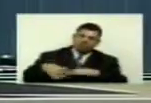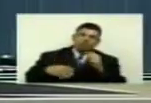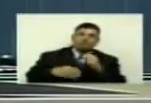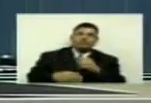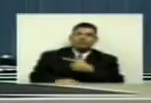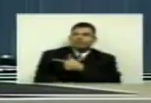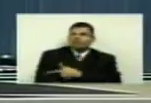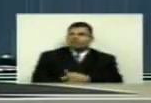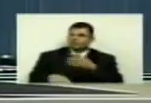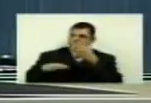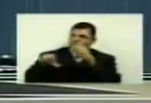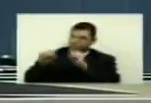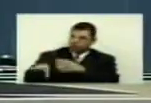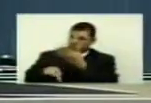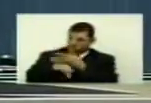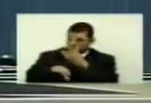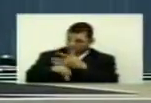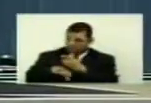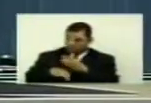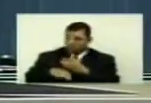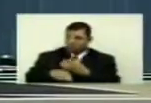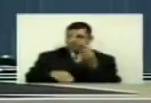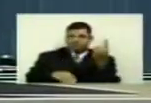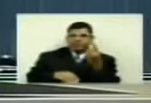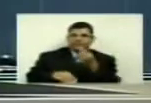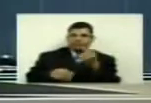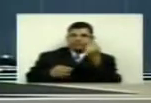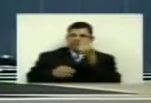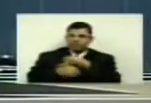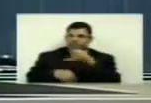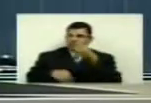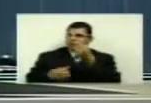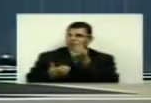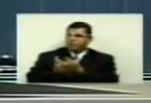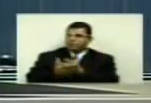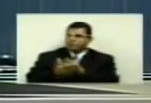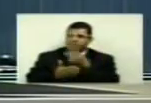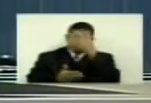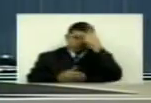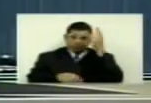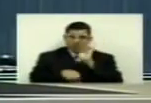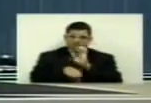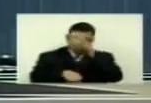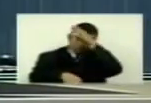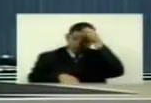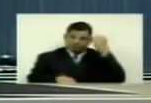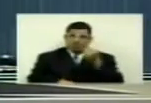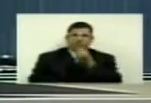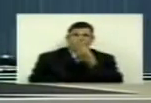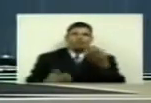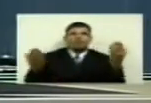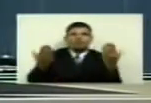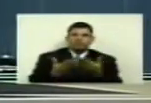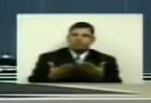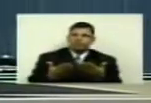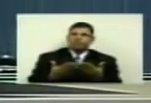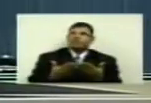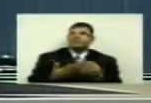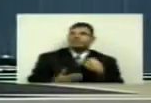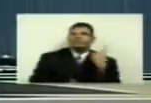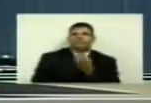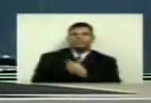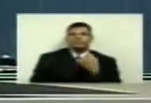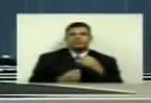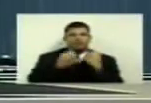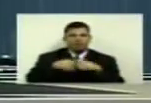quem honra no exercício do mandato cada centavo pago pelo povo do Estado do Amazonas. Agora,